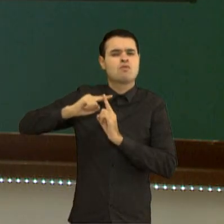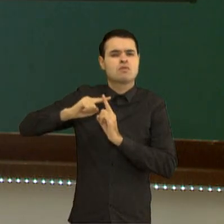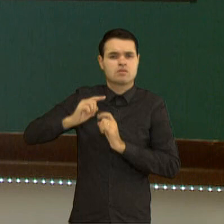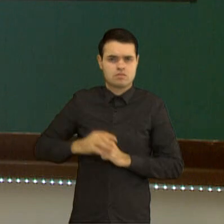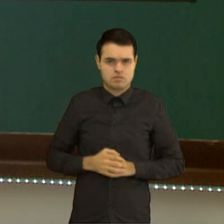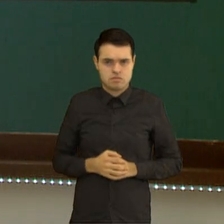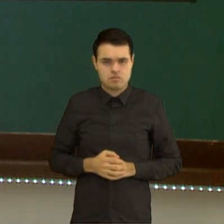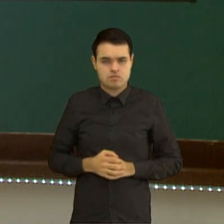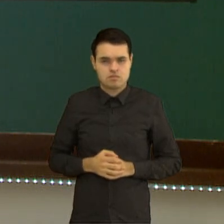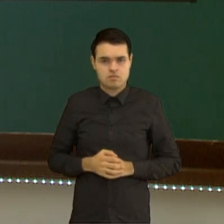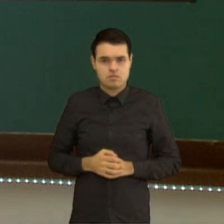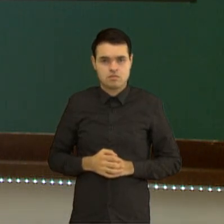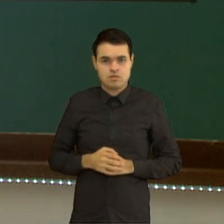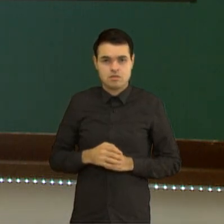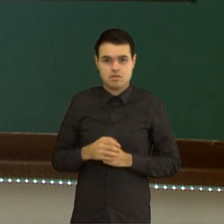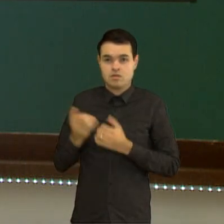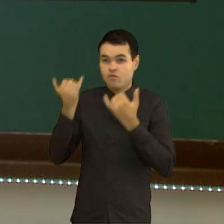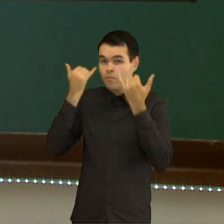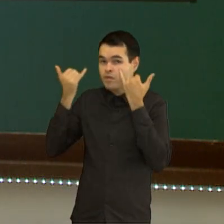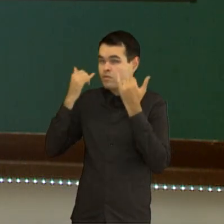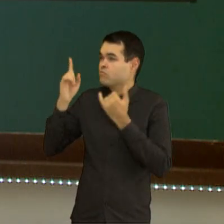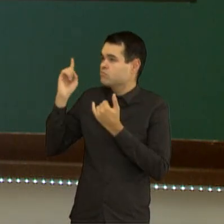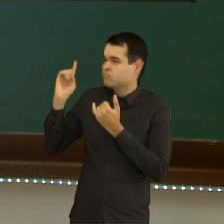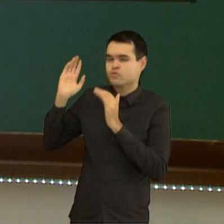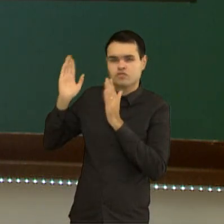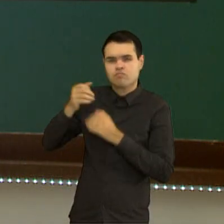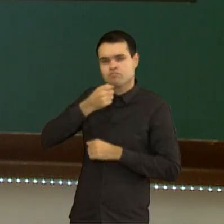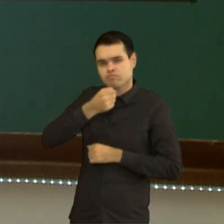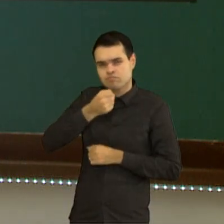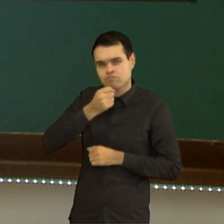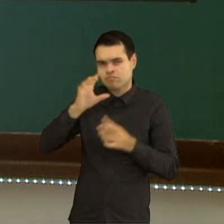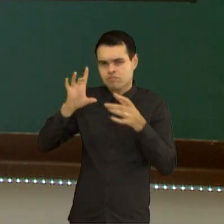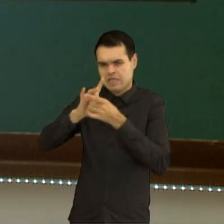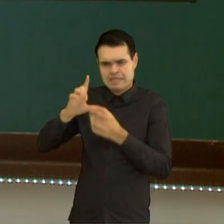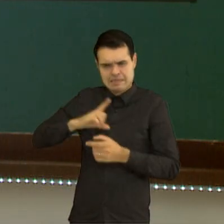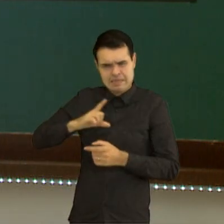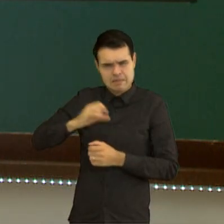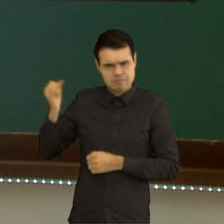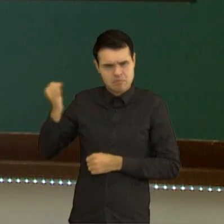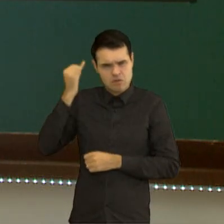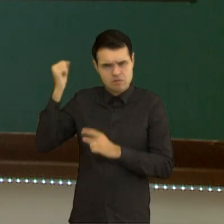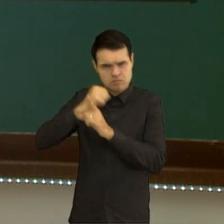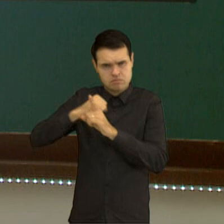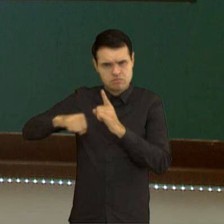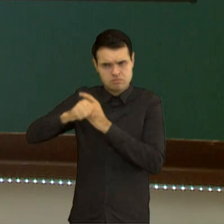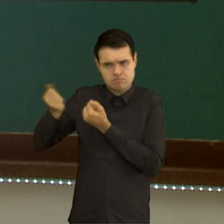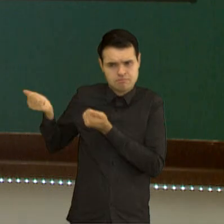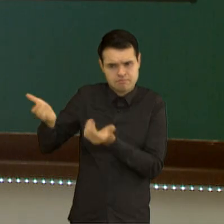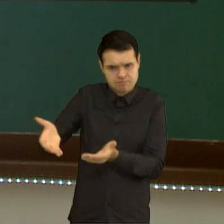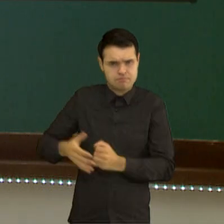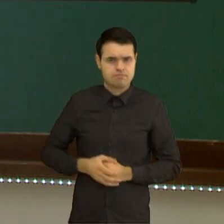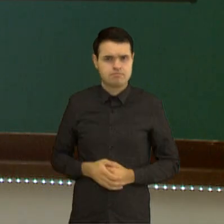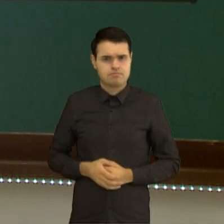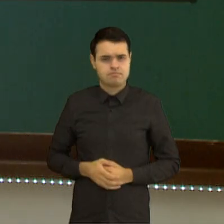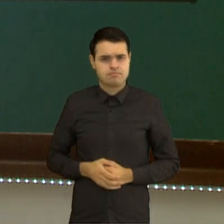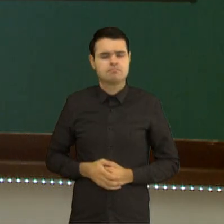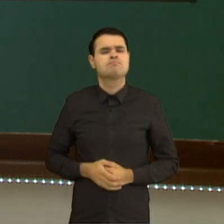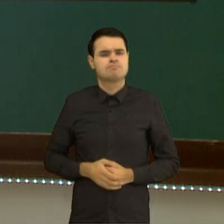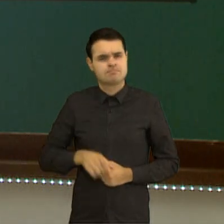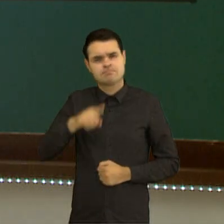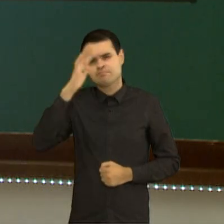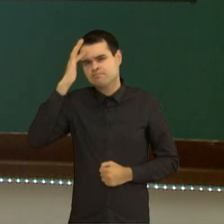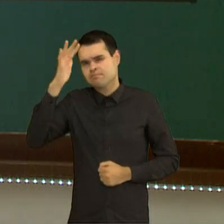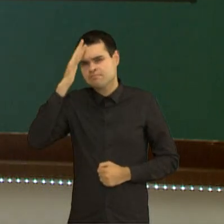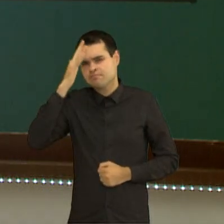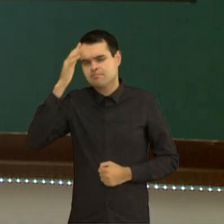nós acabamos de ler, essa reportagem, né? Será que ela tem uma importância para a sociedade? Dá uma